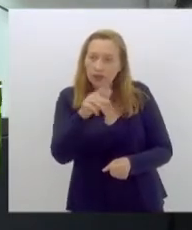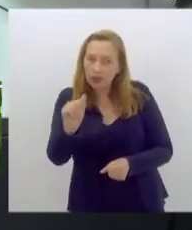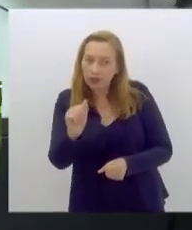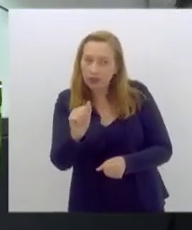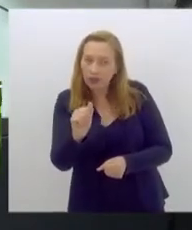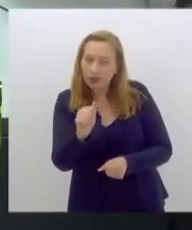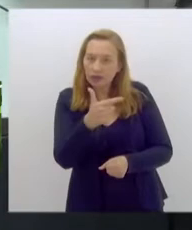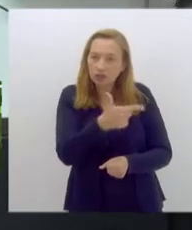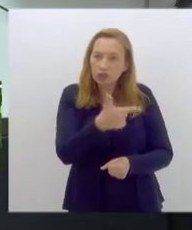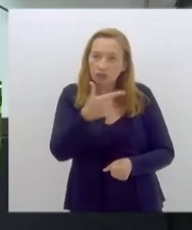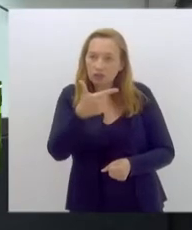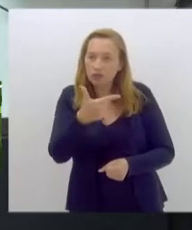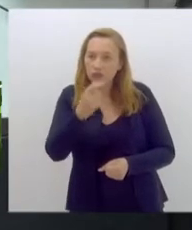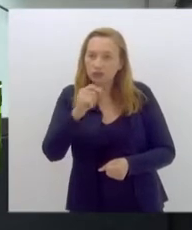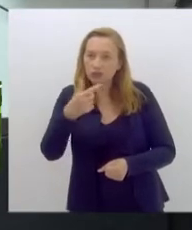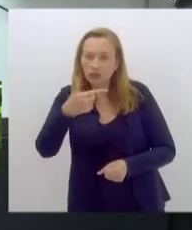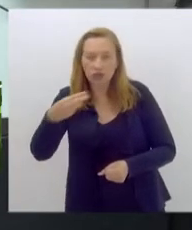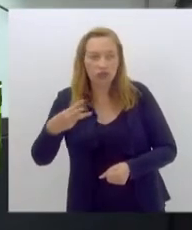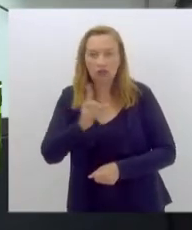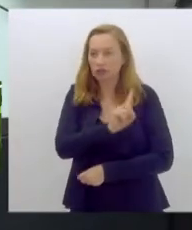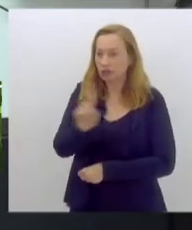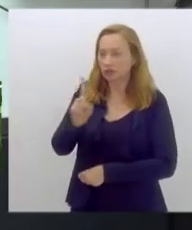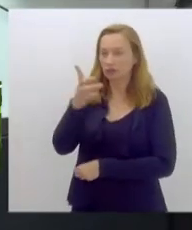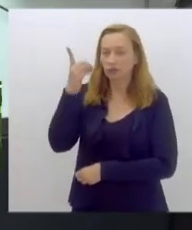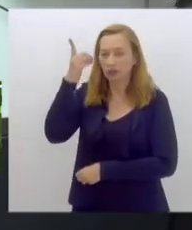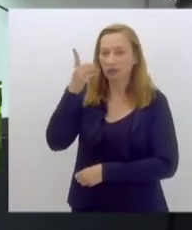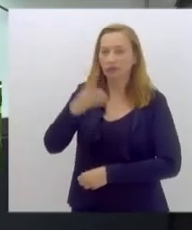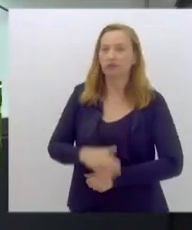de 23. Não, deputado.